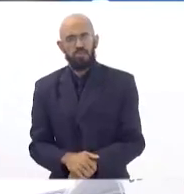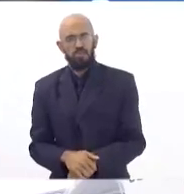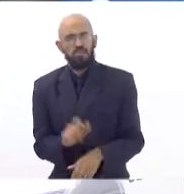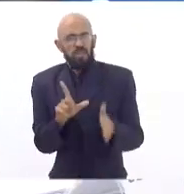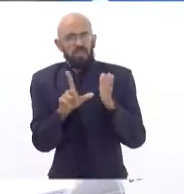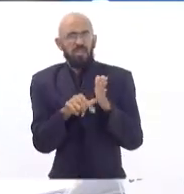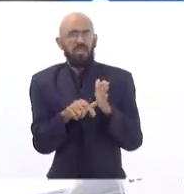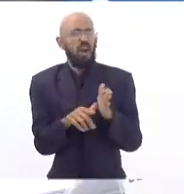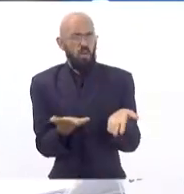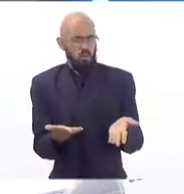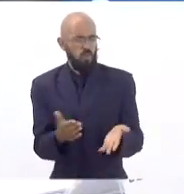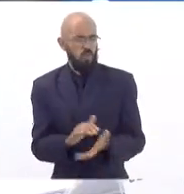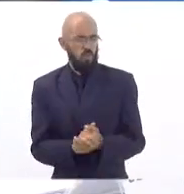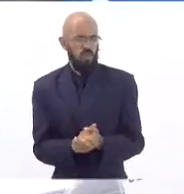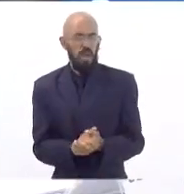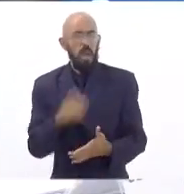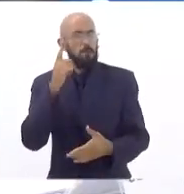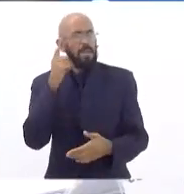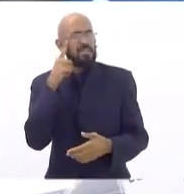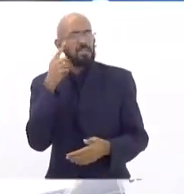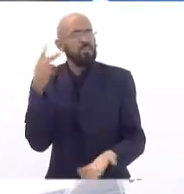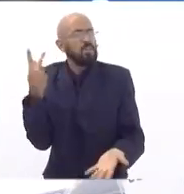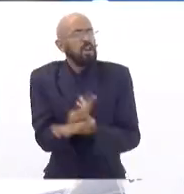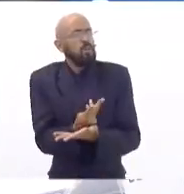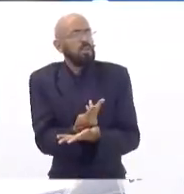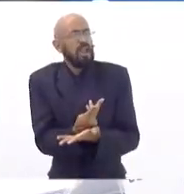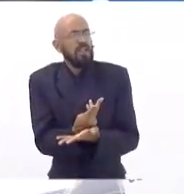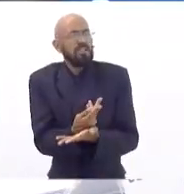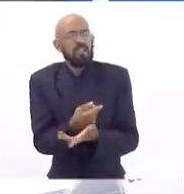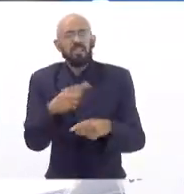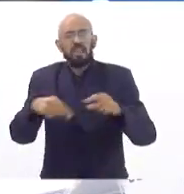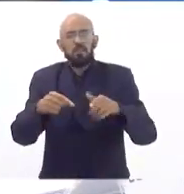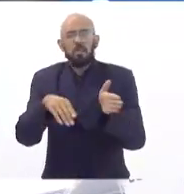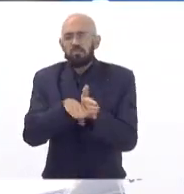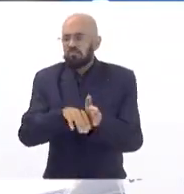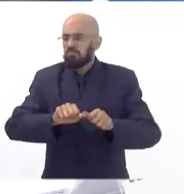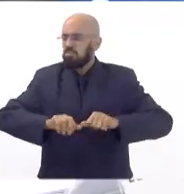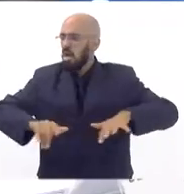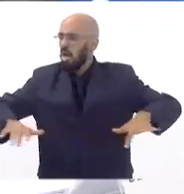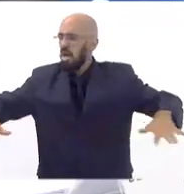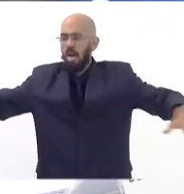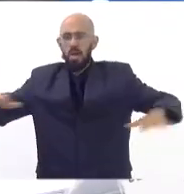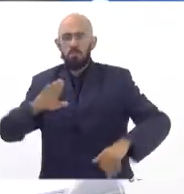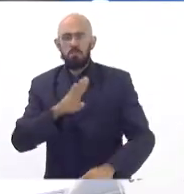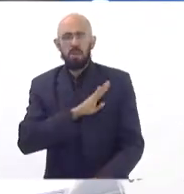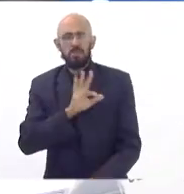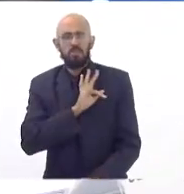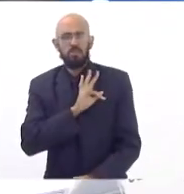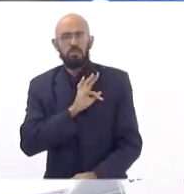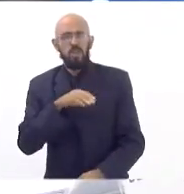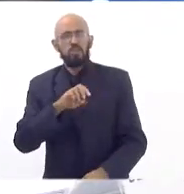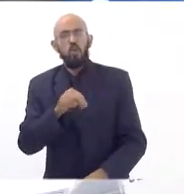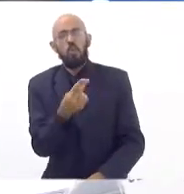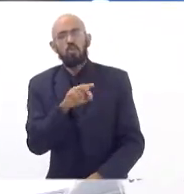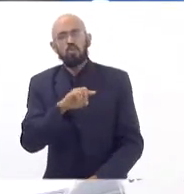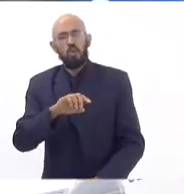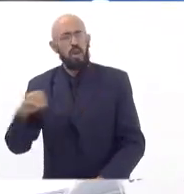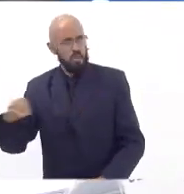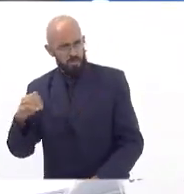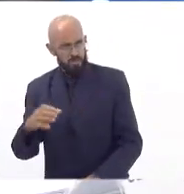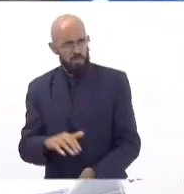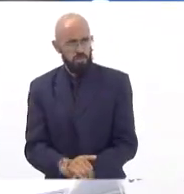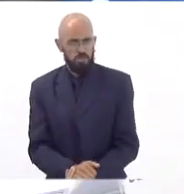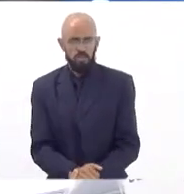na central do Brasil Imagino que não acontece nas pontas dos outros jamais tanto da Baixada conta da zona leste Então queria ouvir você